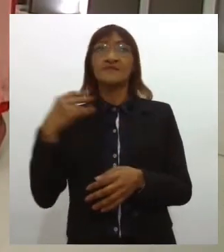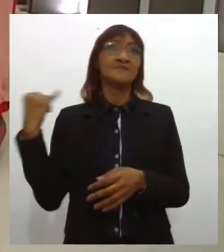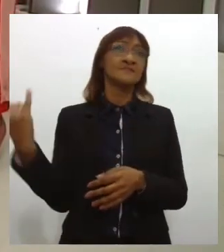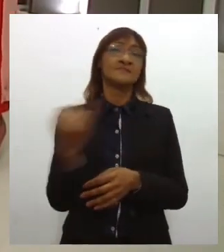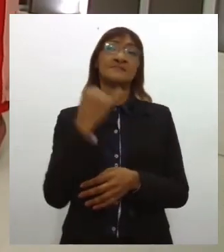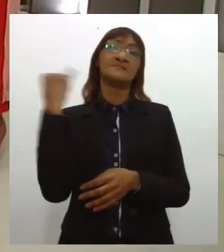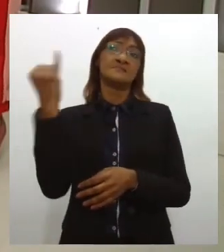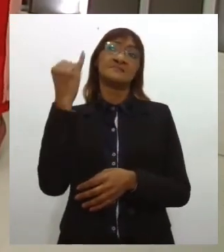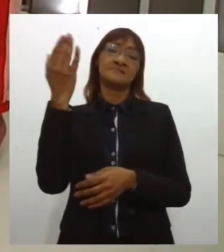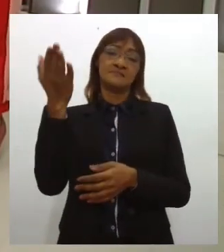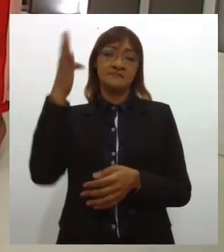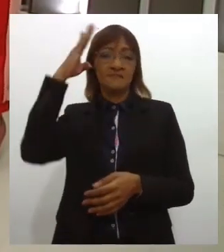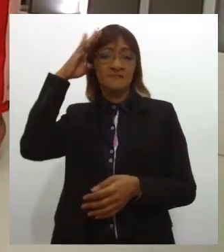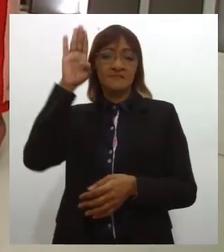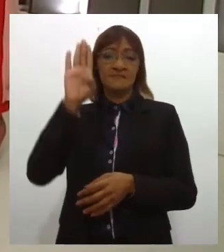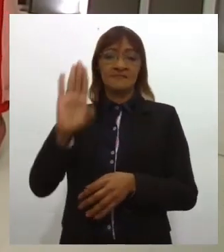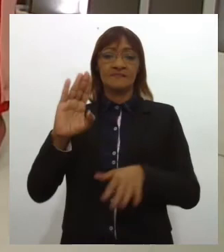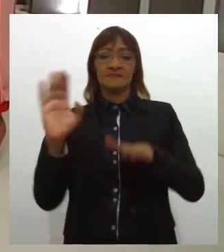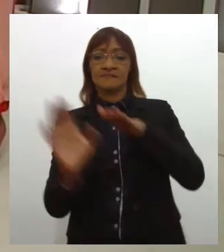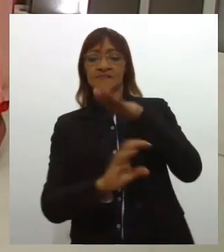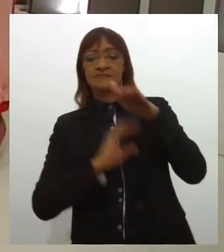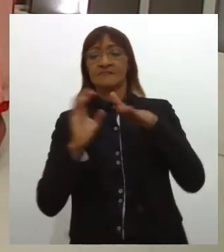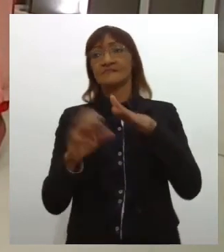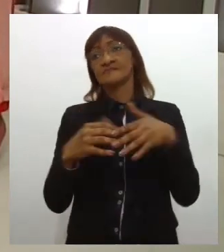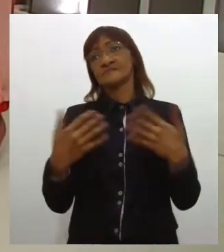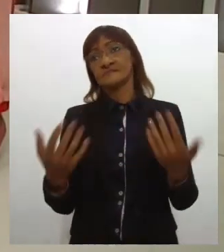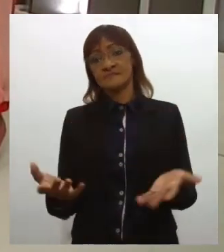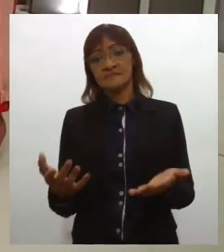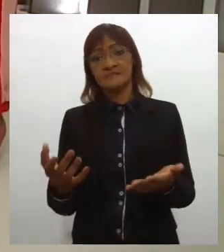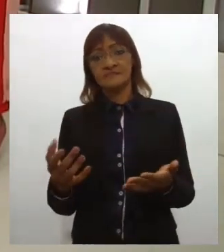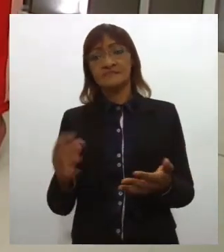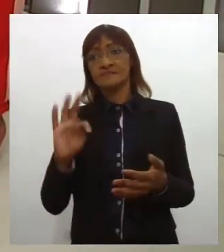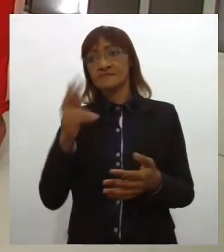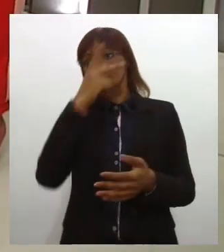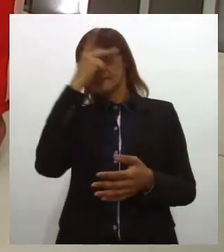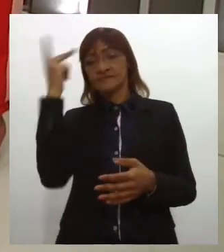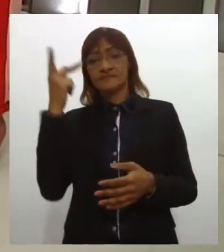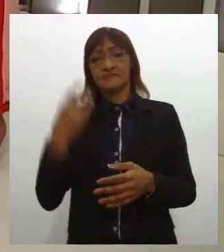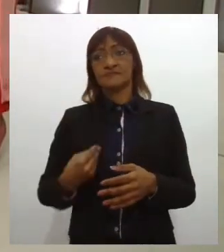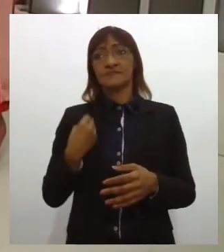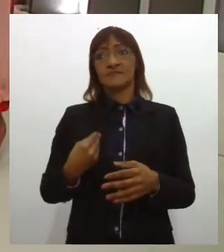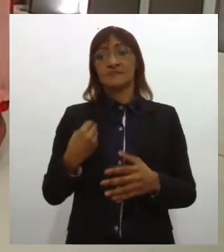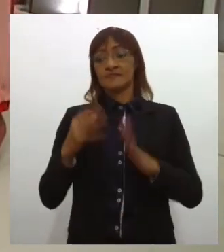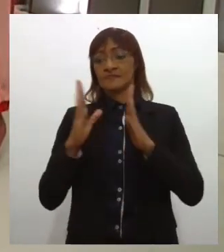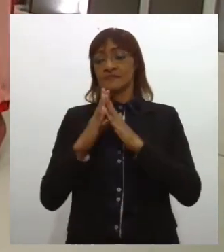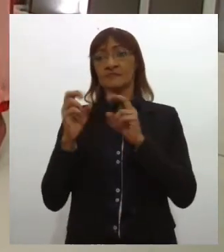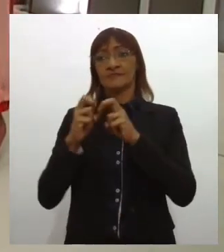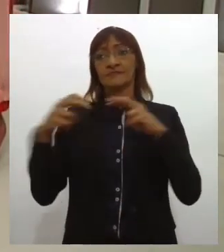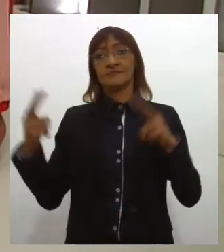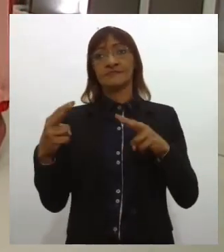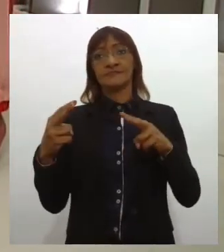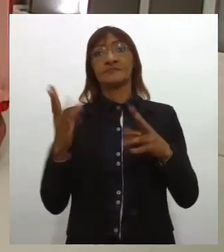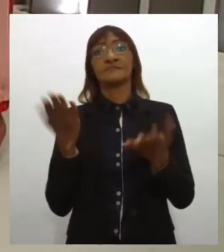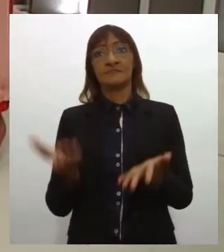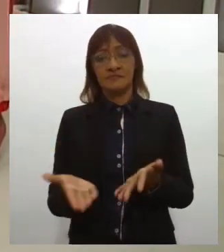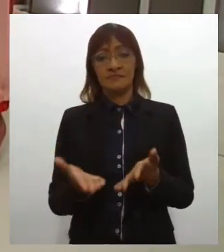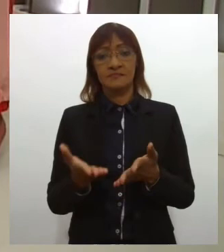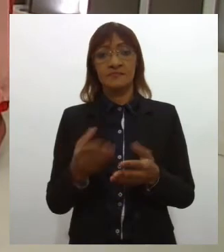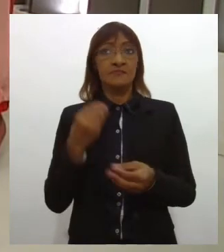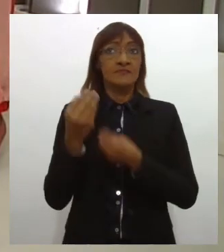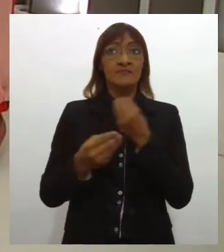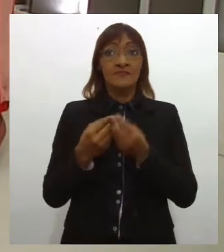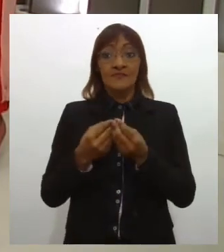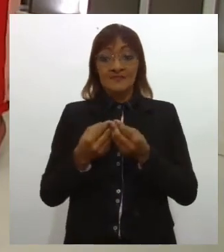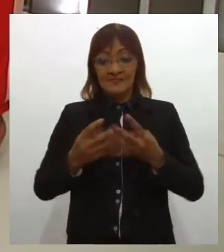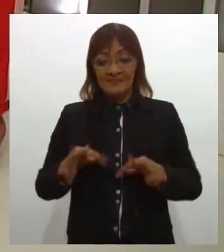importante, principalmente para as empresas, principalmente para todo mundo que estava nesse período de home office, muito tempo em casa, então a transformação digital ela foi